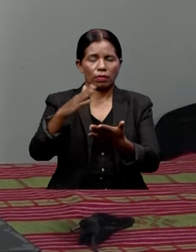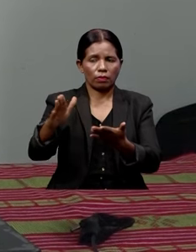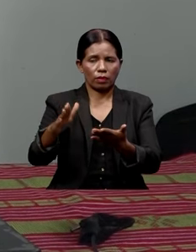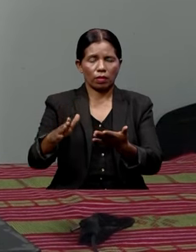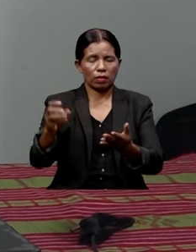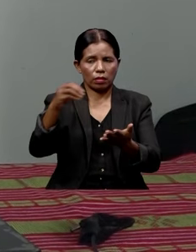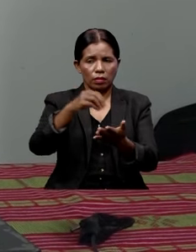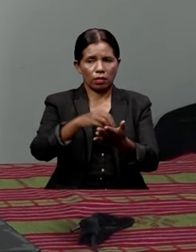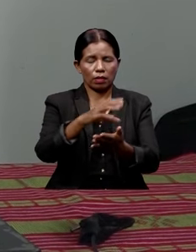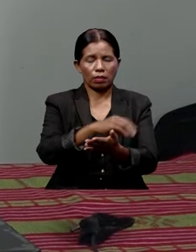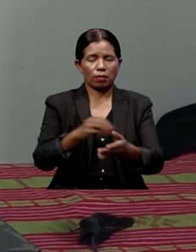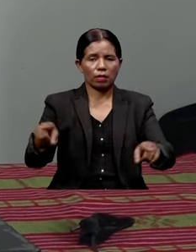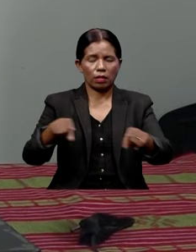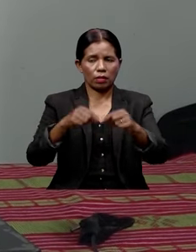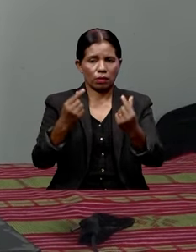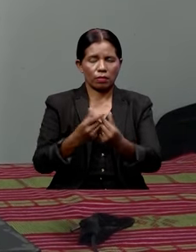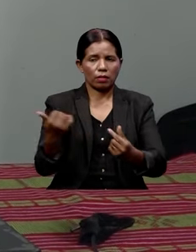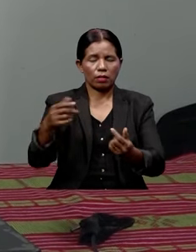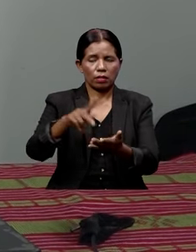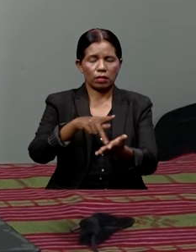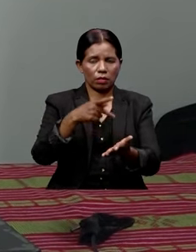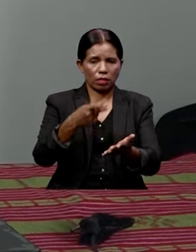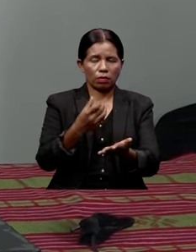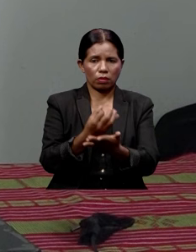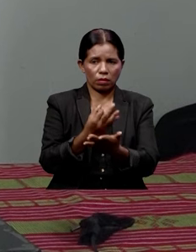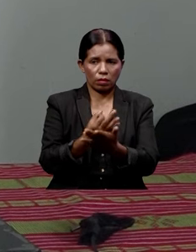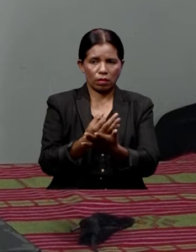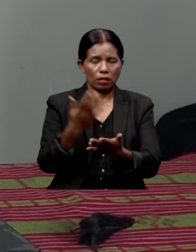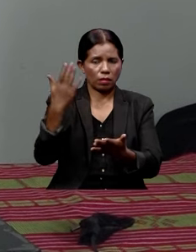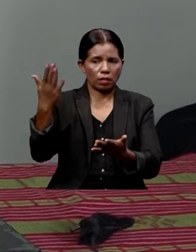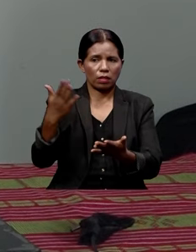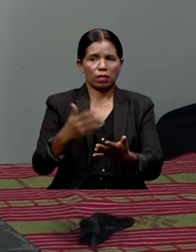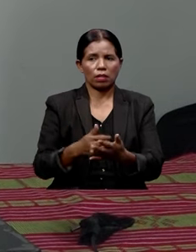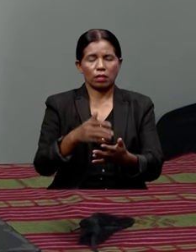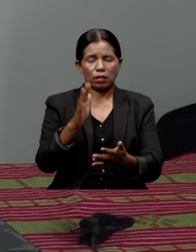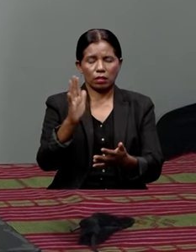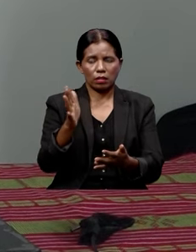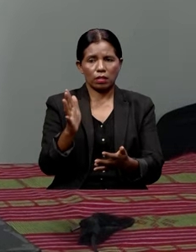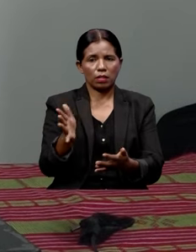aloca para a categoria Sira, além de salário no vencimento, e a tiga por